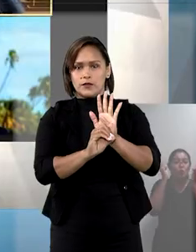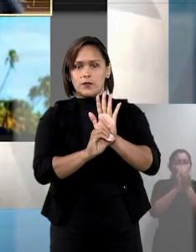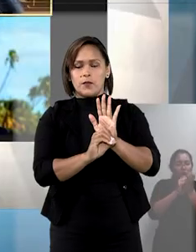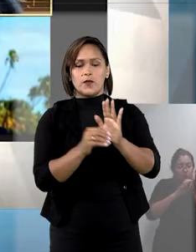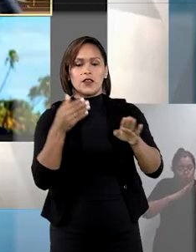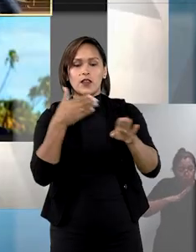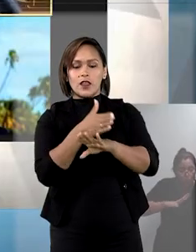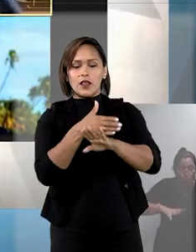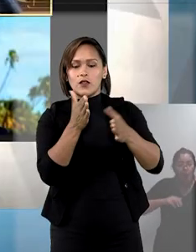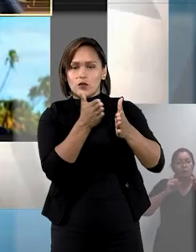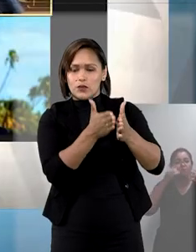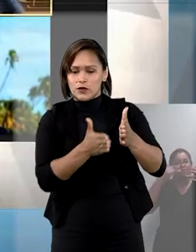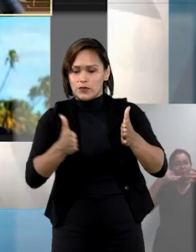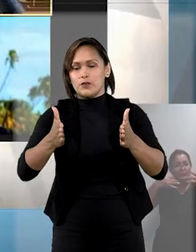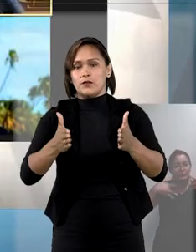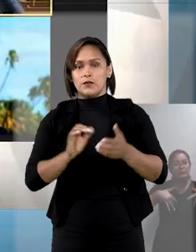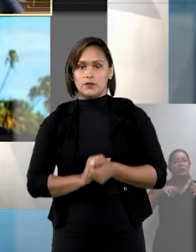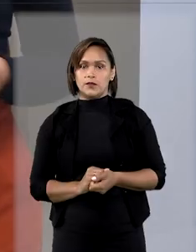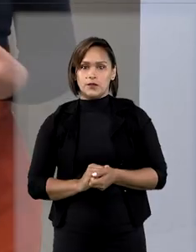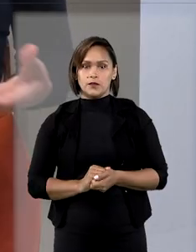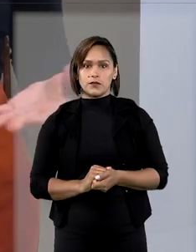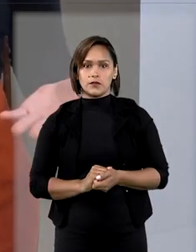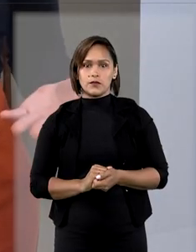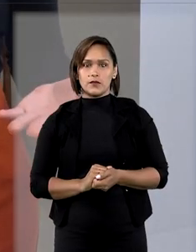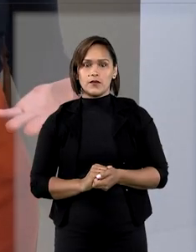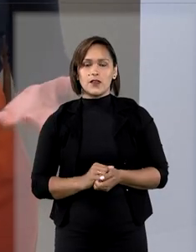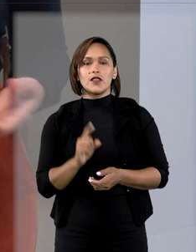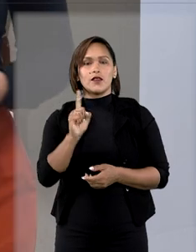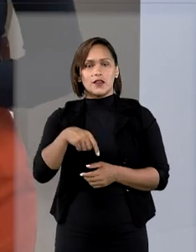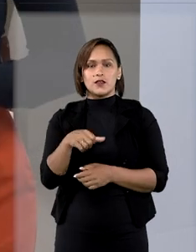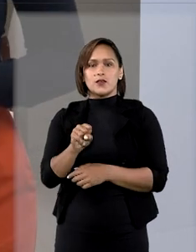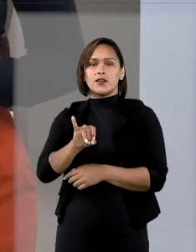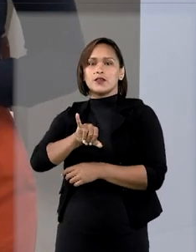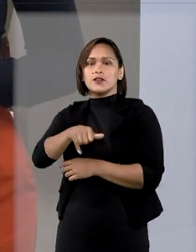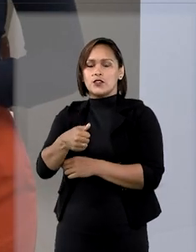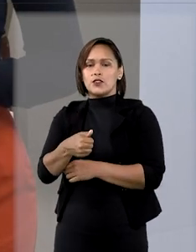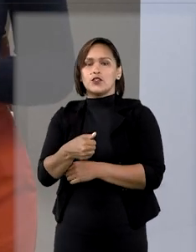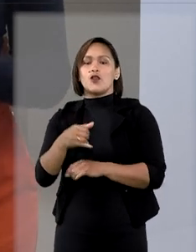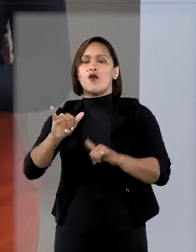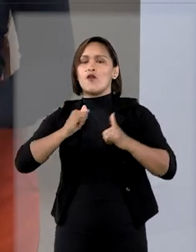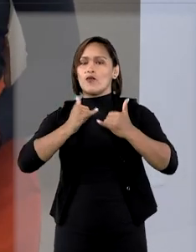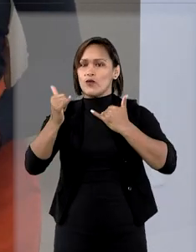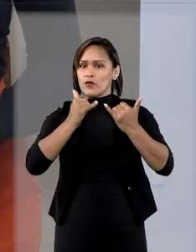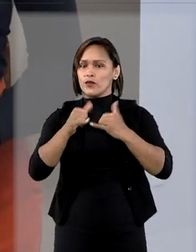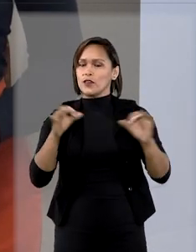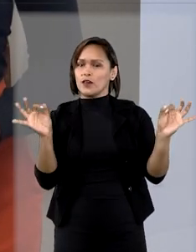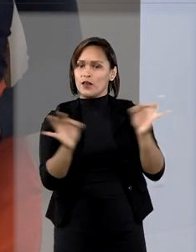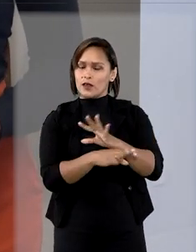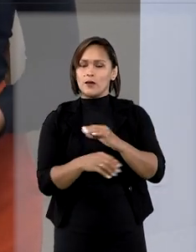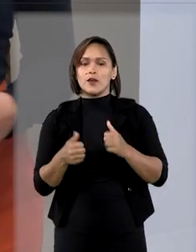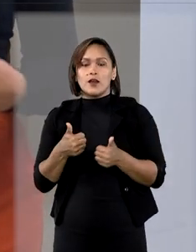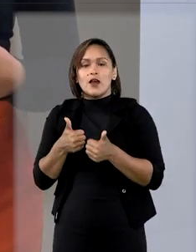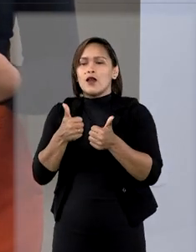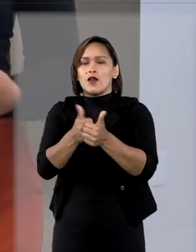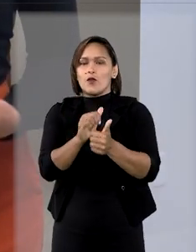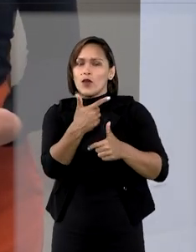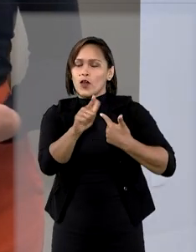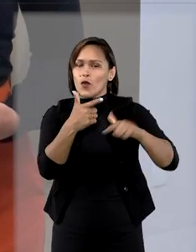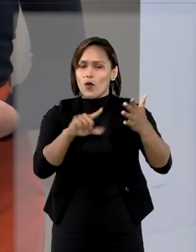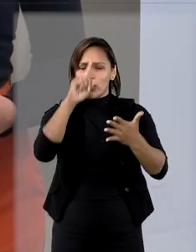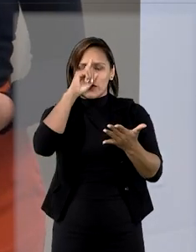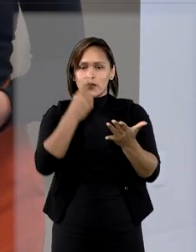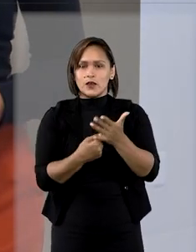ofício, dentro do prazo decadencial. É isso. O STJ Notícias fica por aqui. Acompanhe